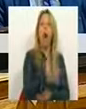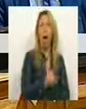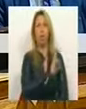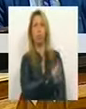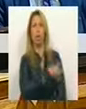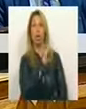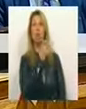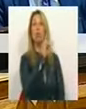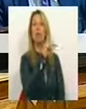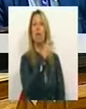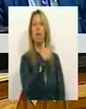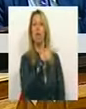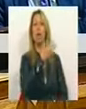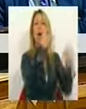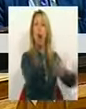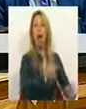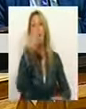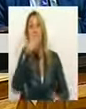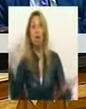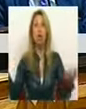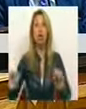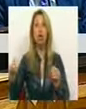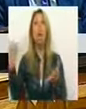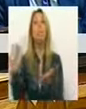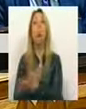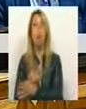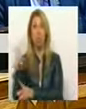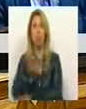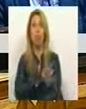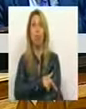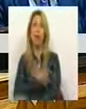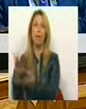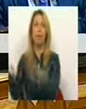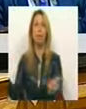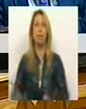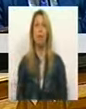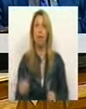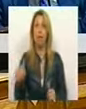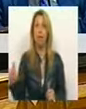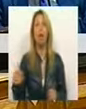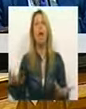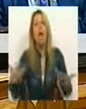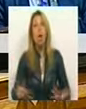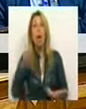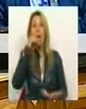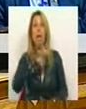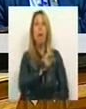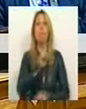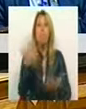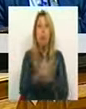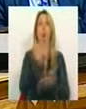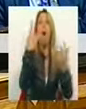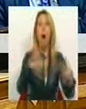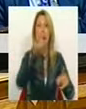não temos paulo o poder soviético é quebrar por desaparecer atualmente quem tem pão são os camponeses do